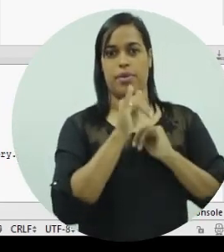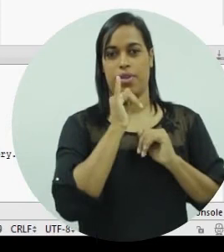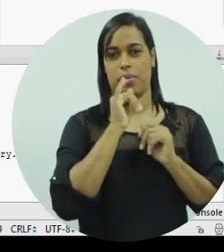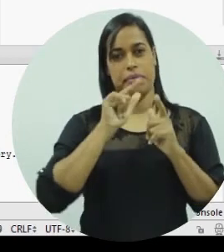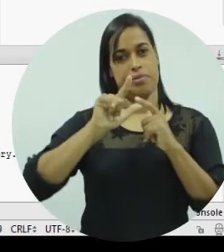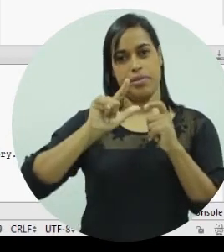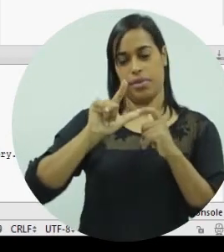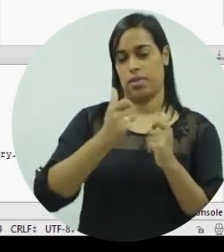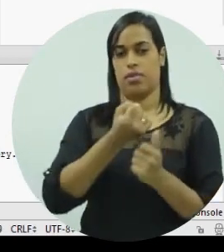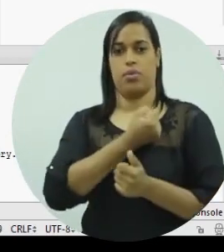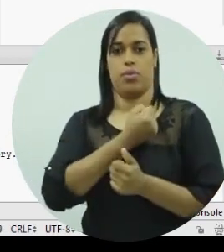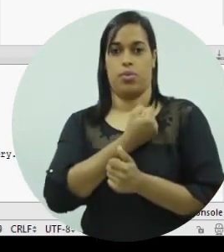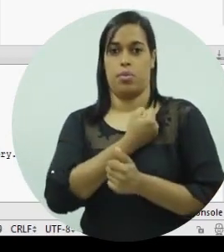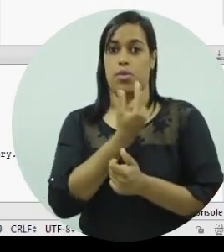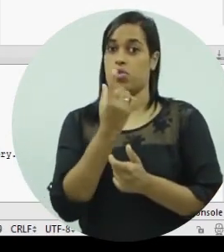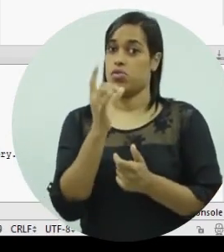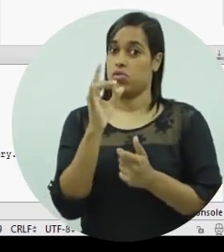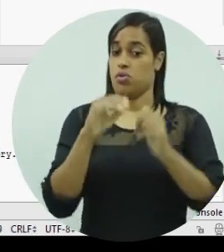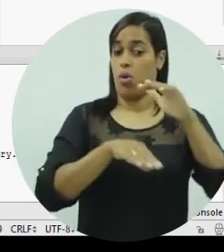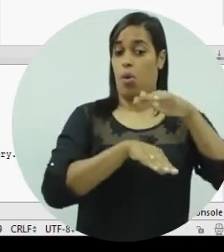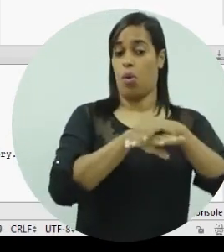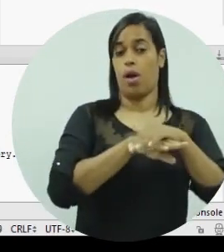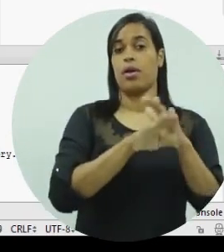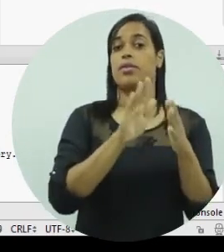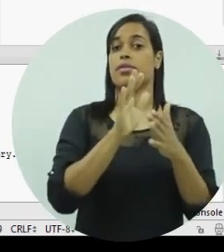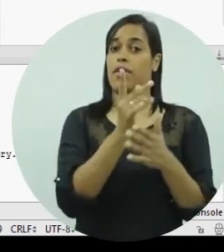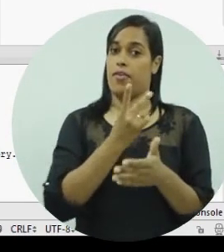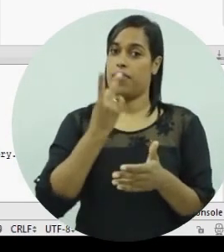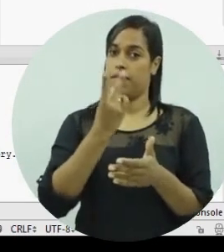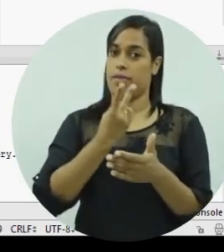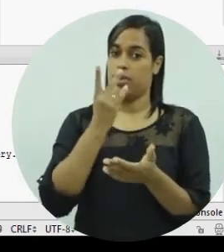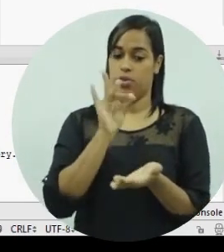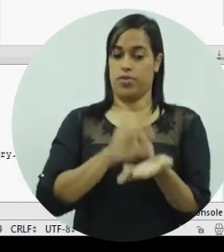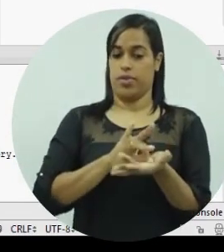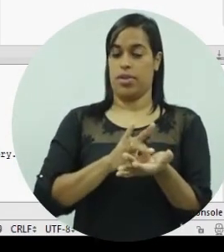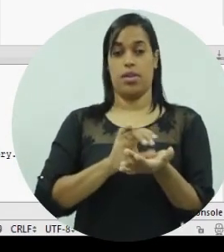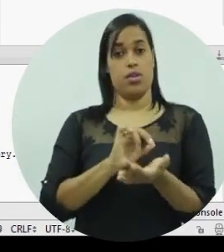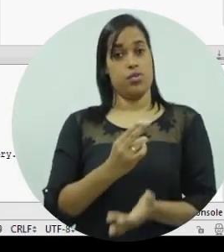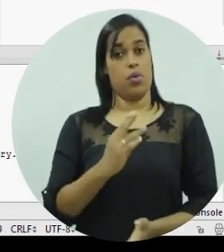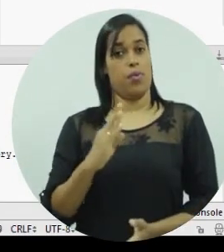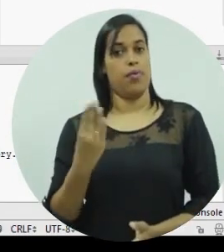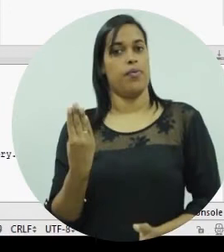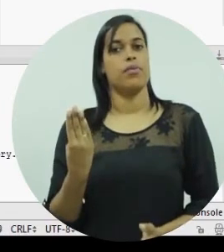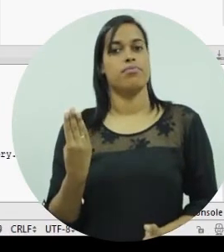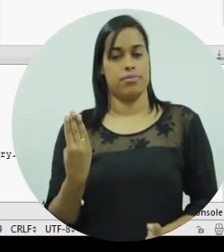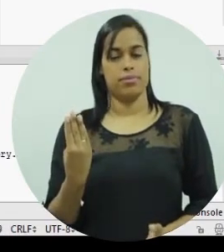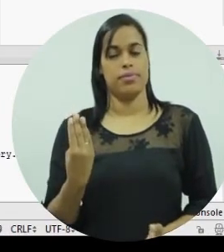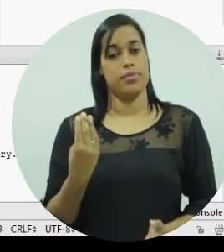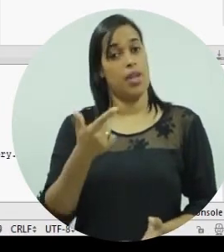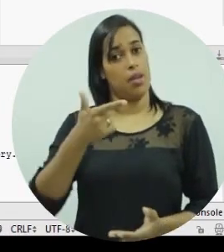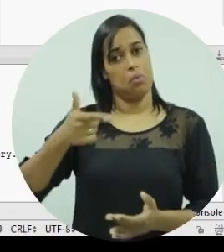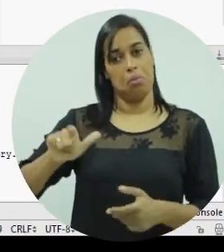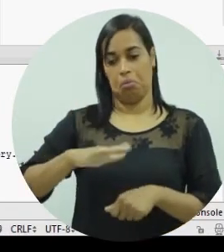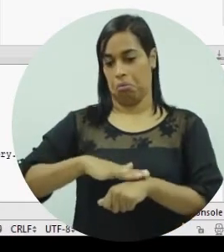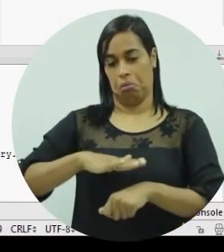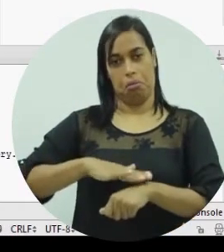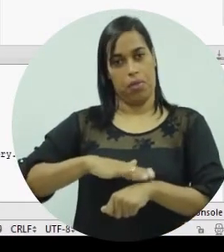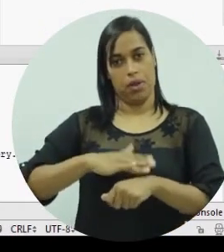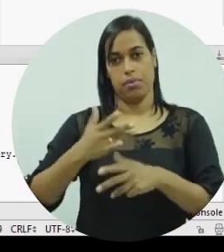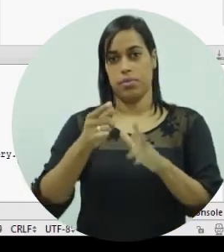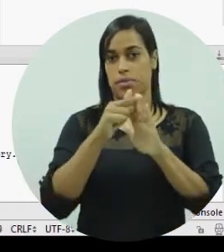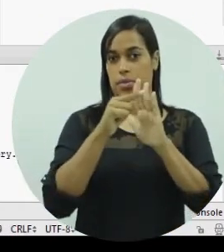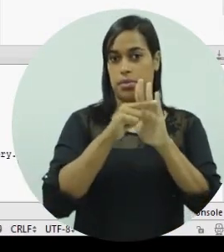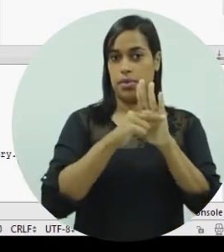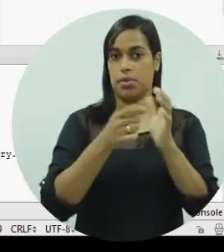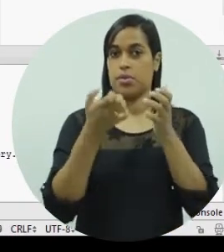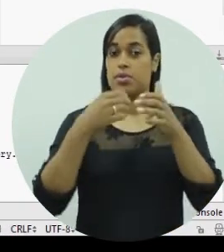guardar um número. Ele só guarda valores verdadeiro ou falso. Então, outra hora, em outro momento da programação, eu quero guardar